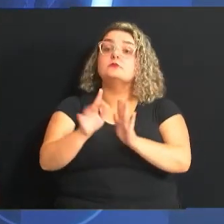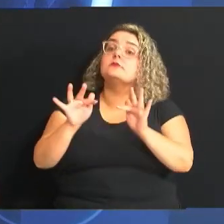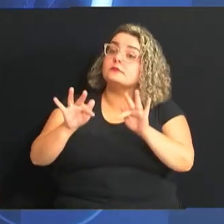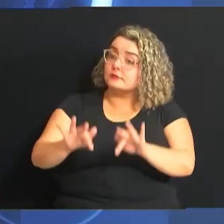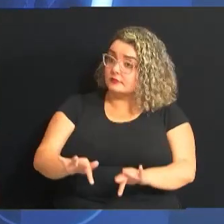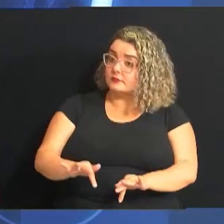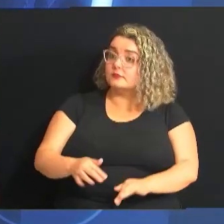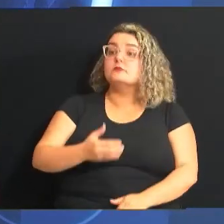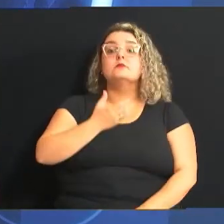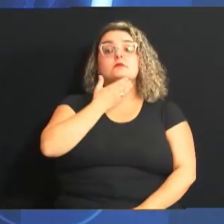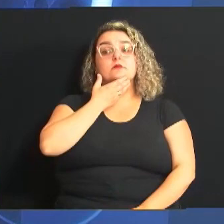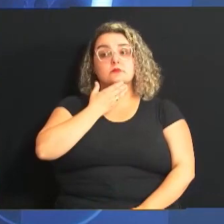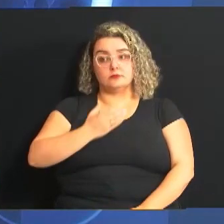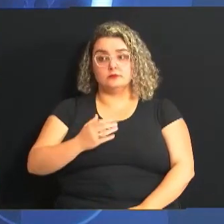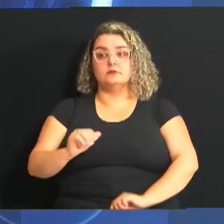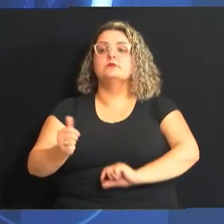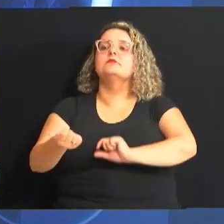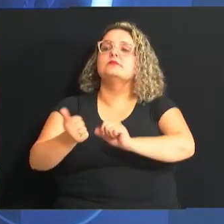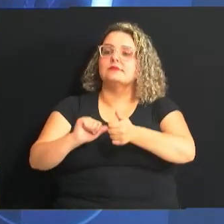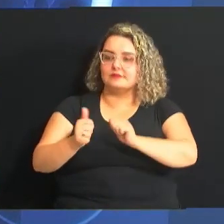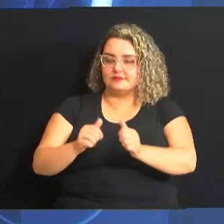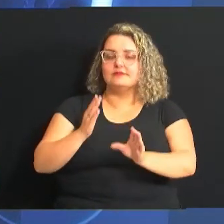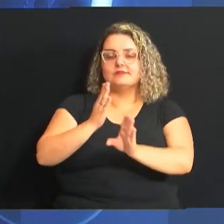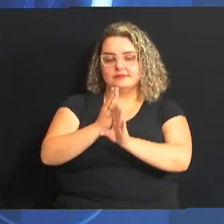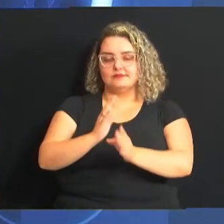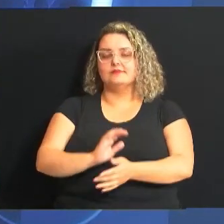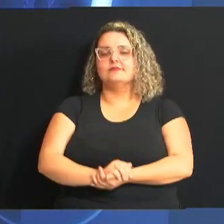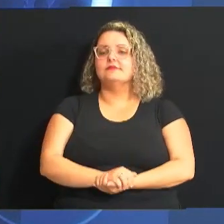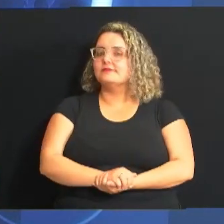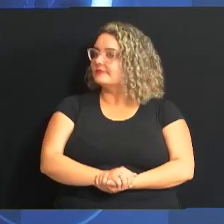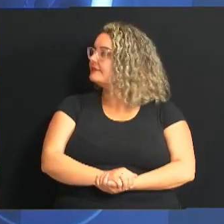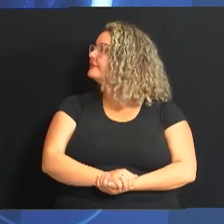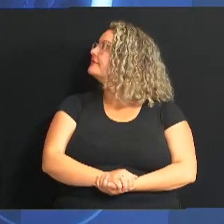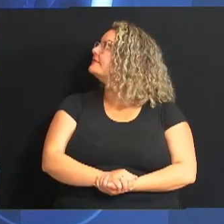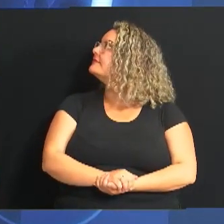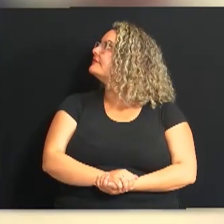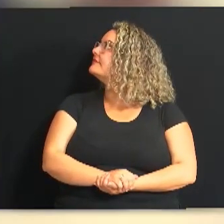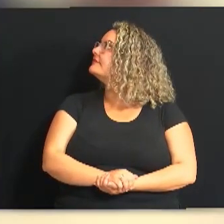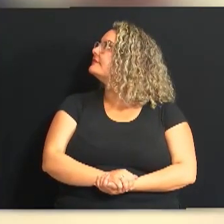Carmo Luiz fez um balanço do encontro.